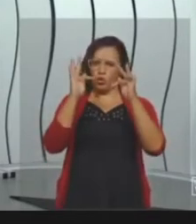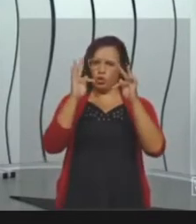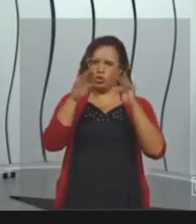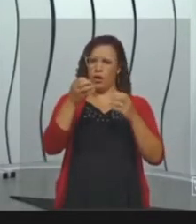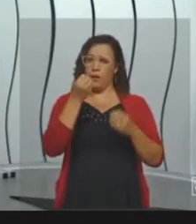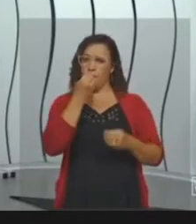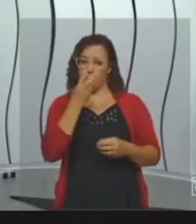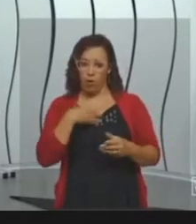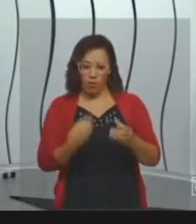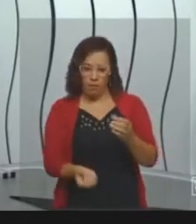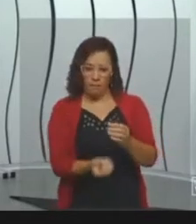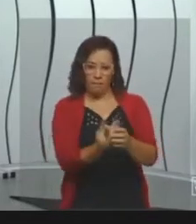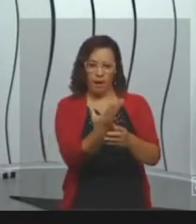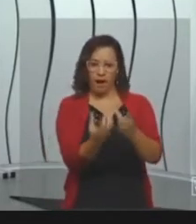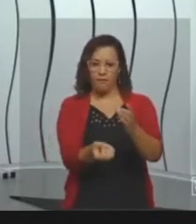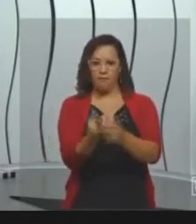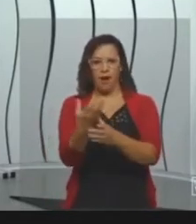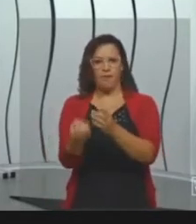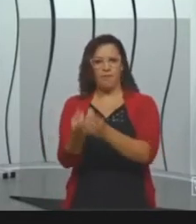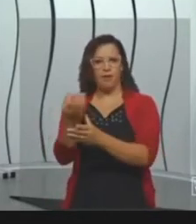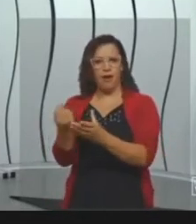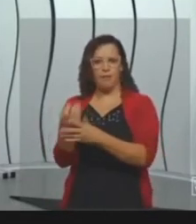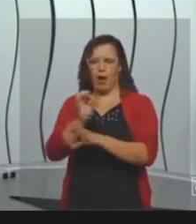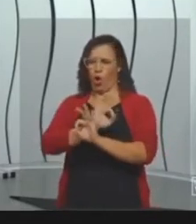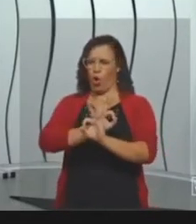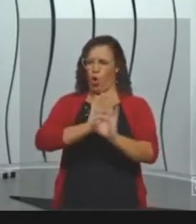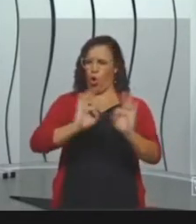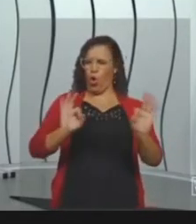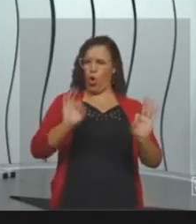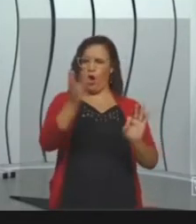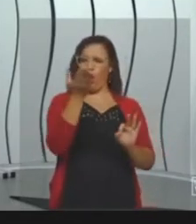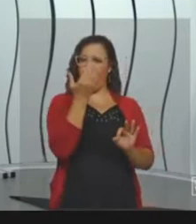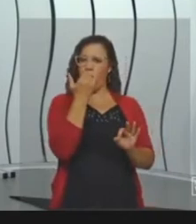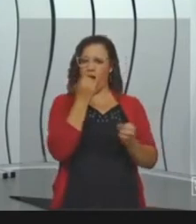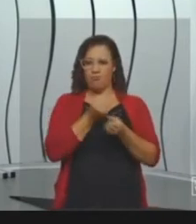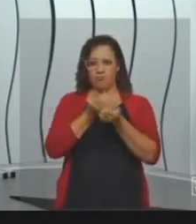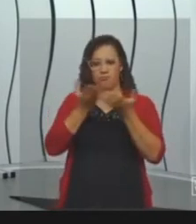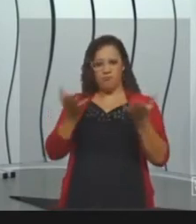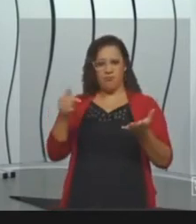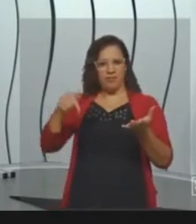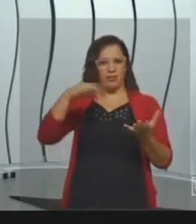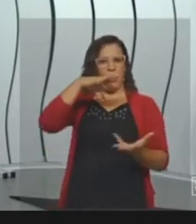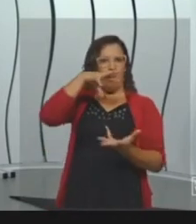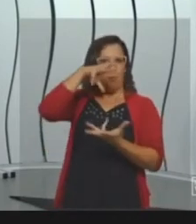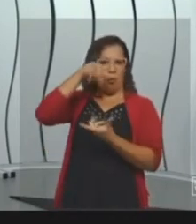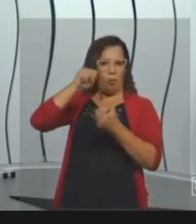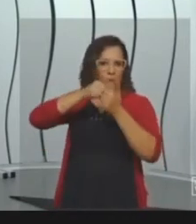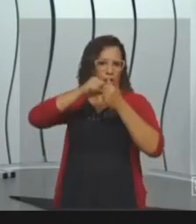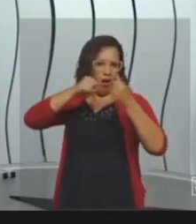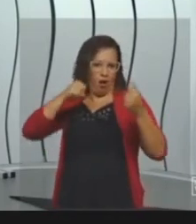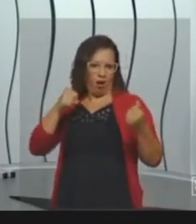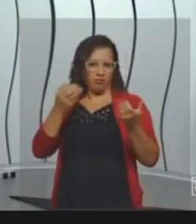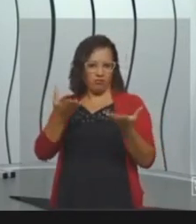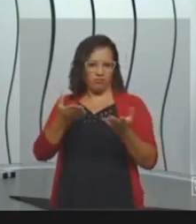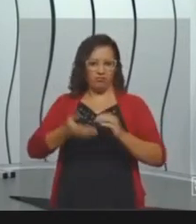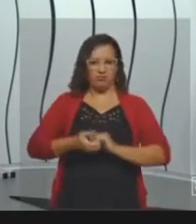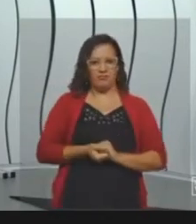eficiente para poder distribuir esse alimento para uma população grande como nós temos no mundo atualmente.